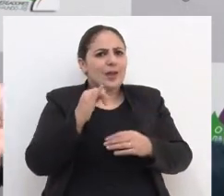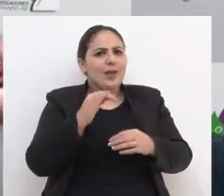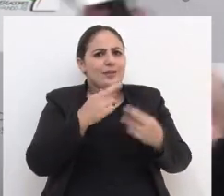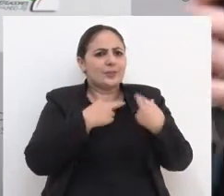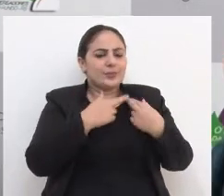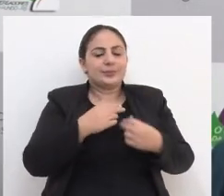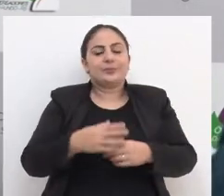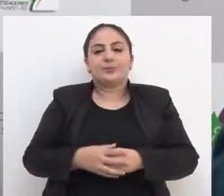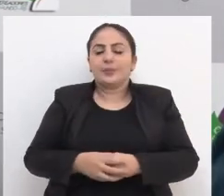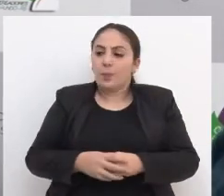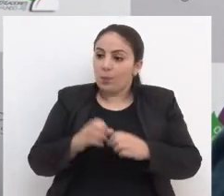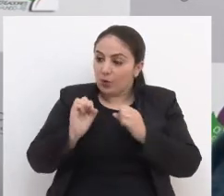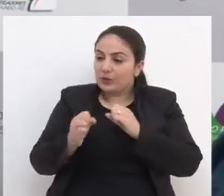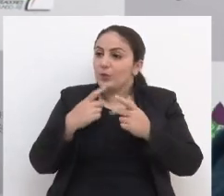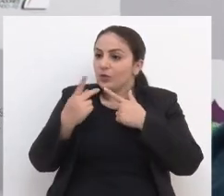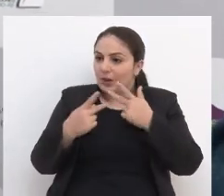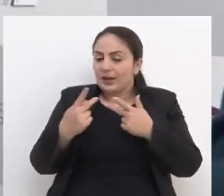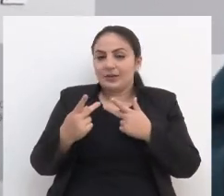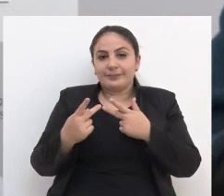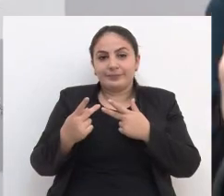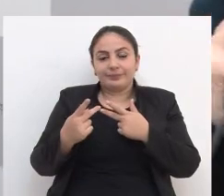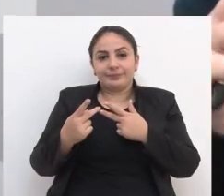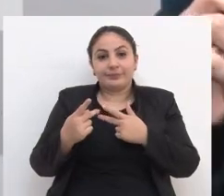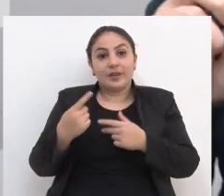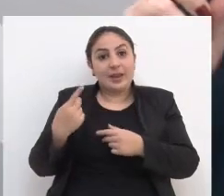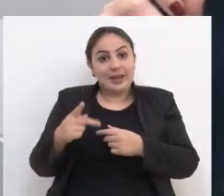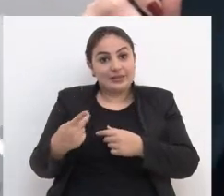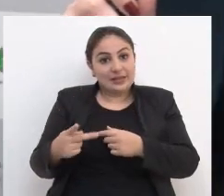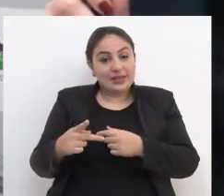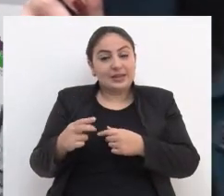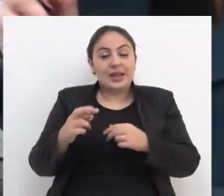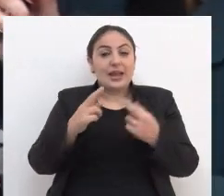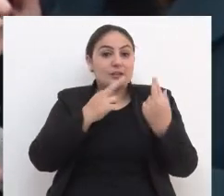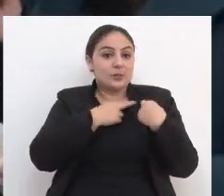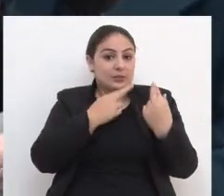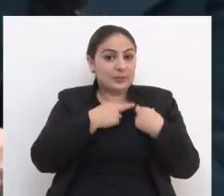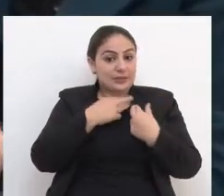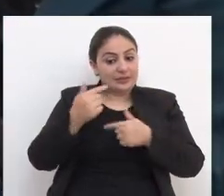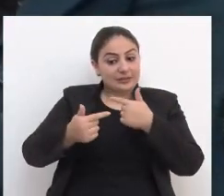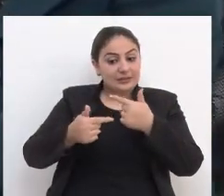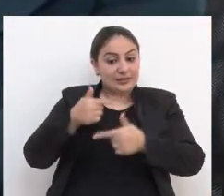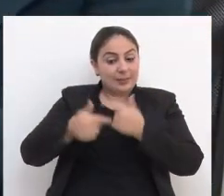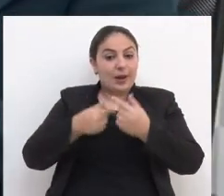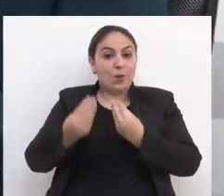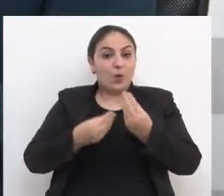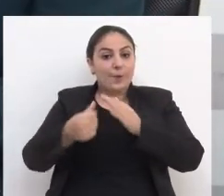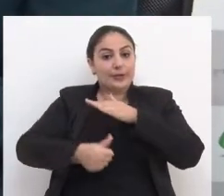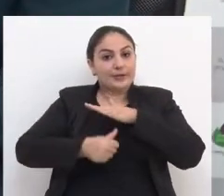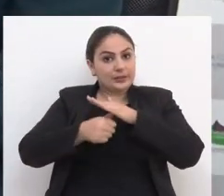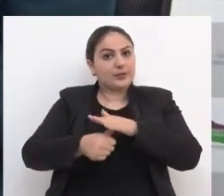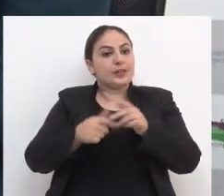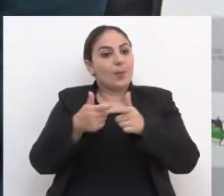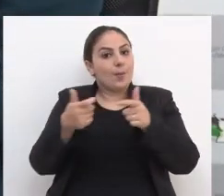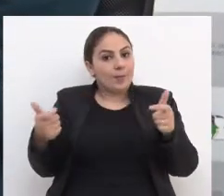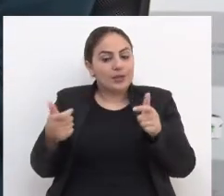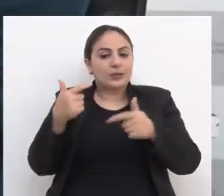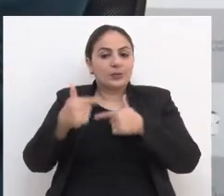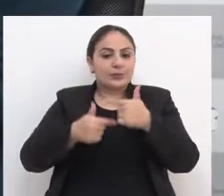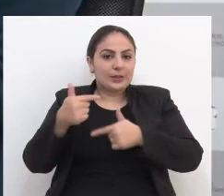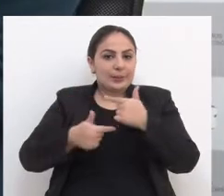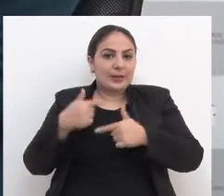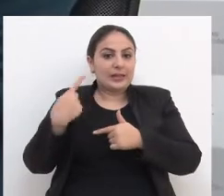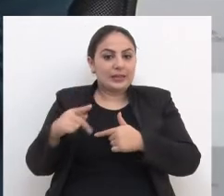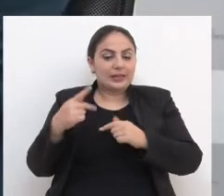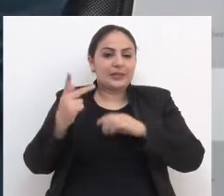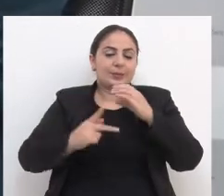responsabilidade. Podemos dizer, então, que certamente a responsabilidade de atuar, então, como líder aumenta, né, o seu trabalho aqui